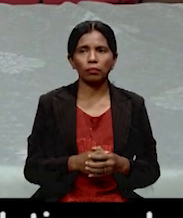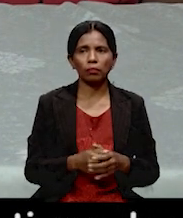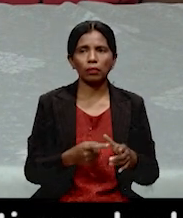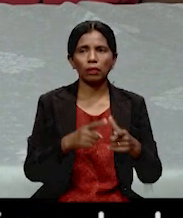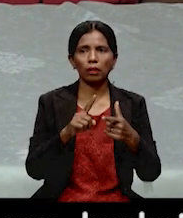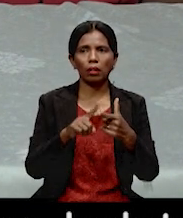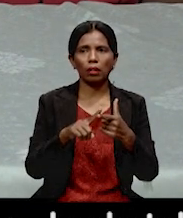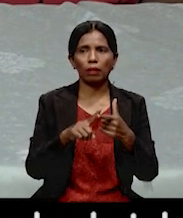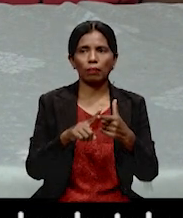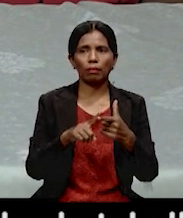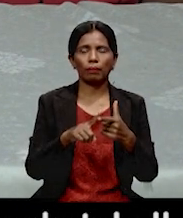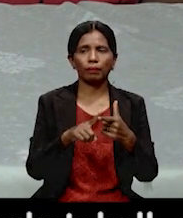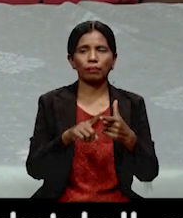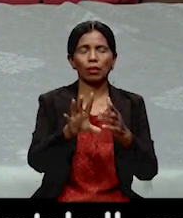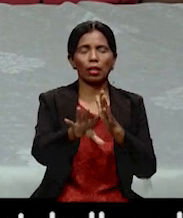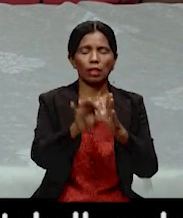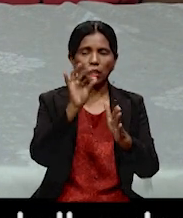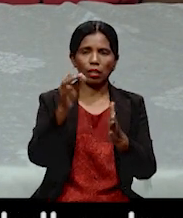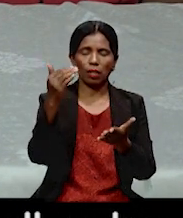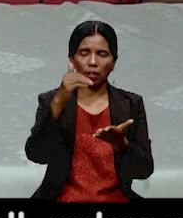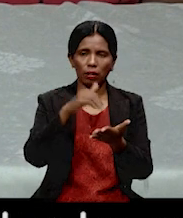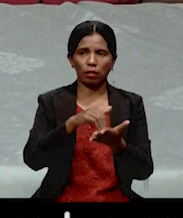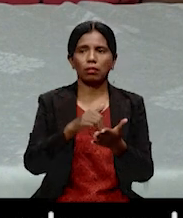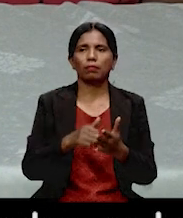falimos mak se hili filafali ka